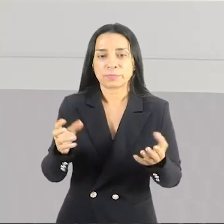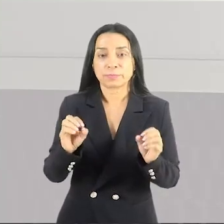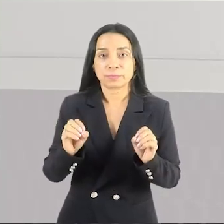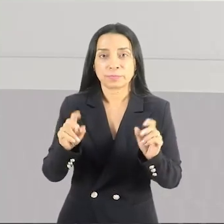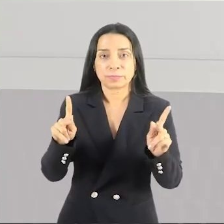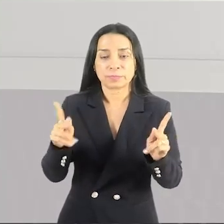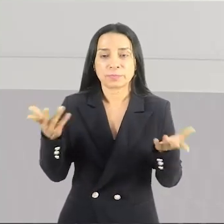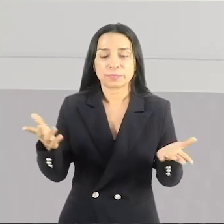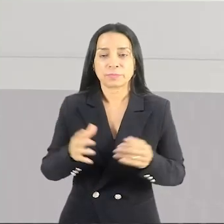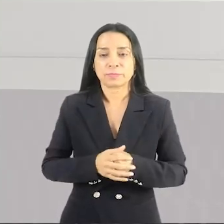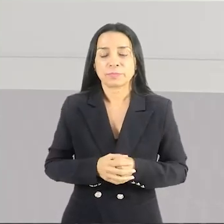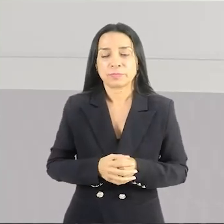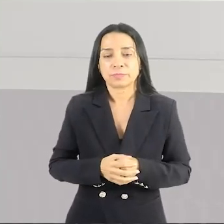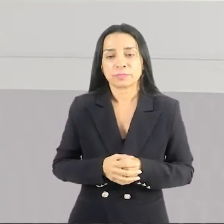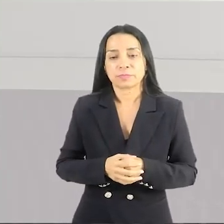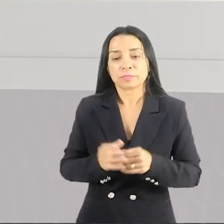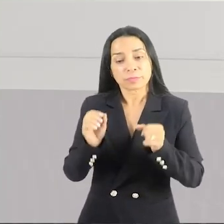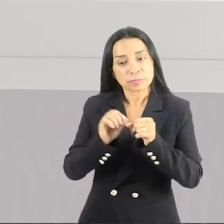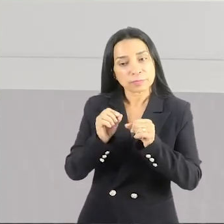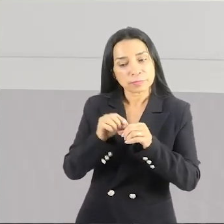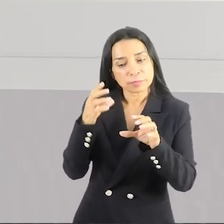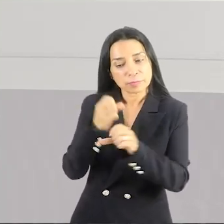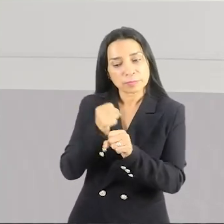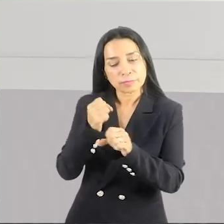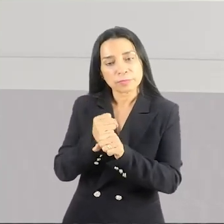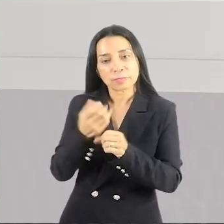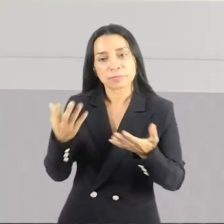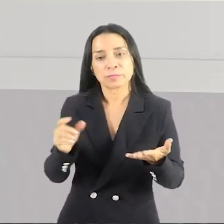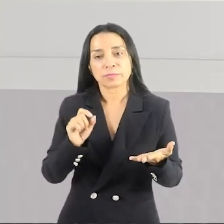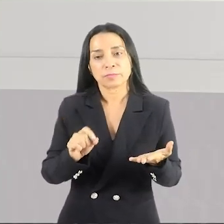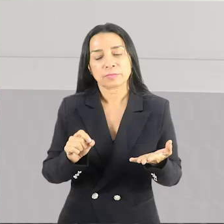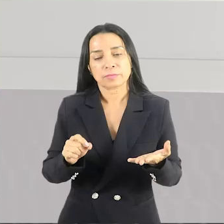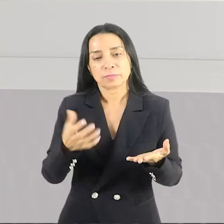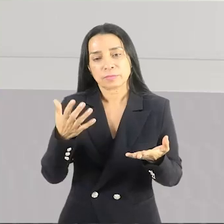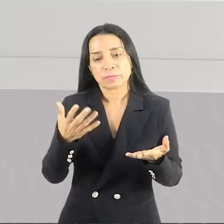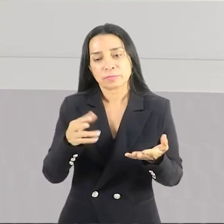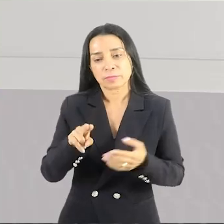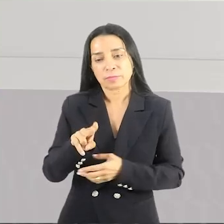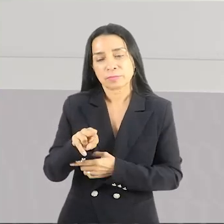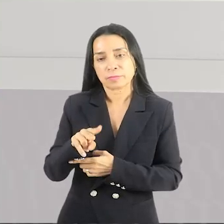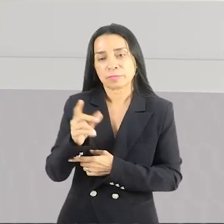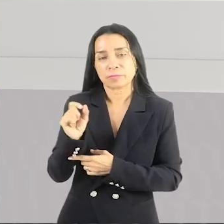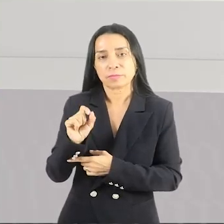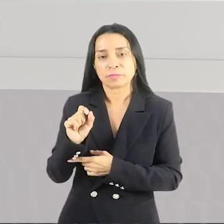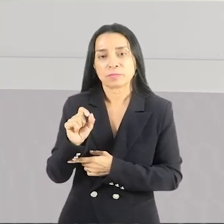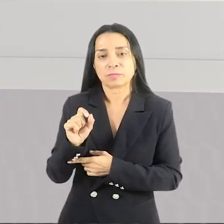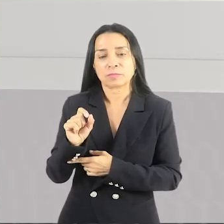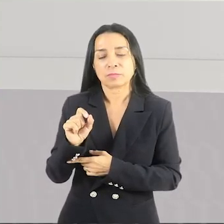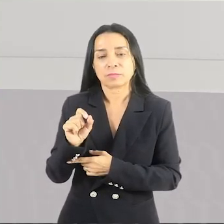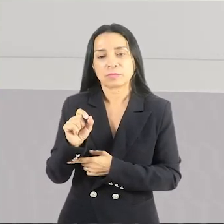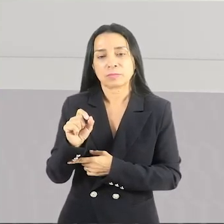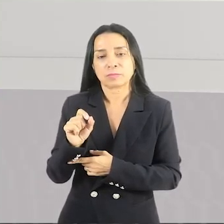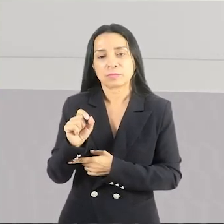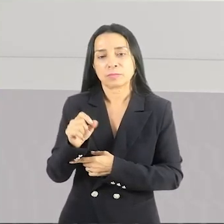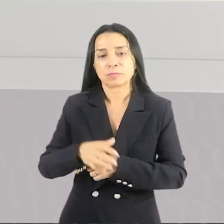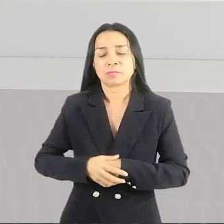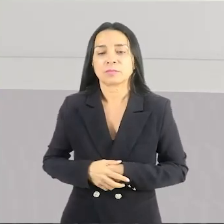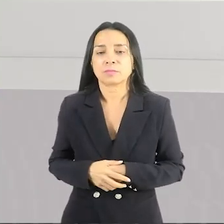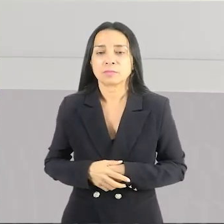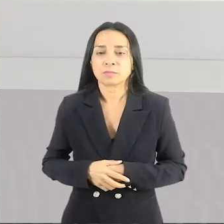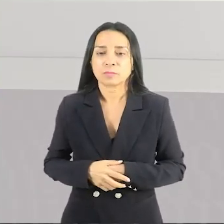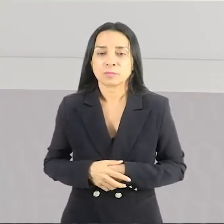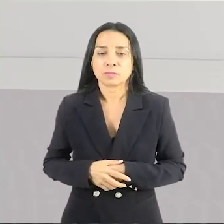Beleza? Aí é só fazer a conta. Então a média vai ser igual. 2.000 multiplicado